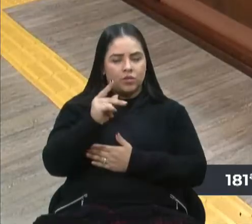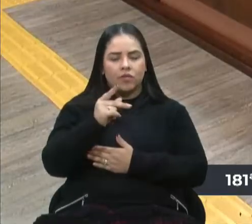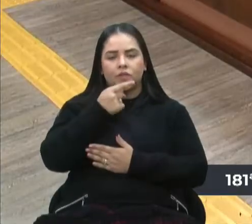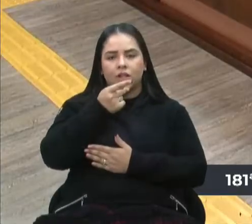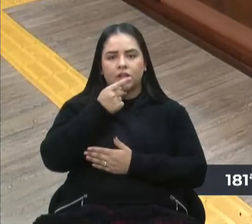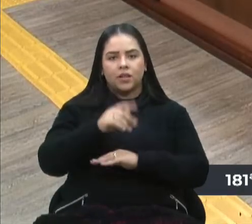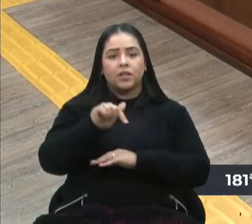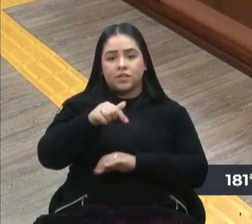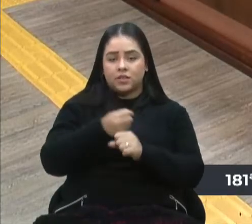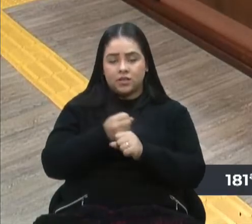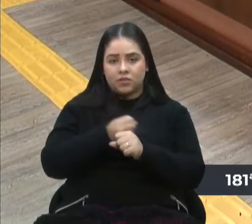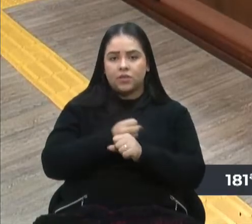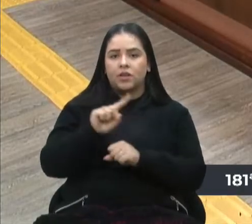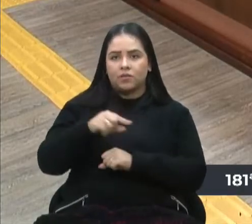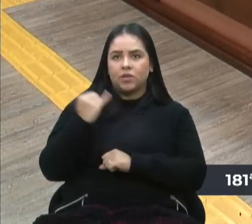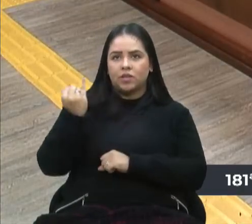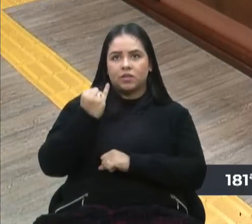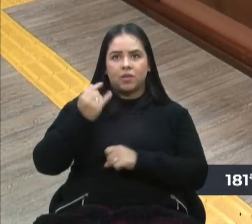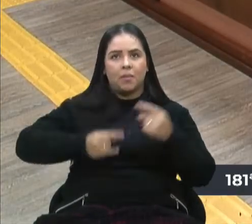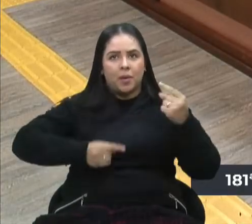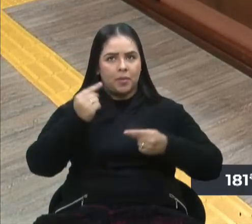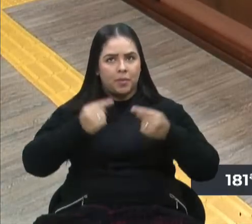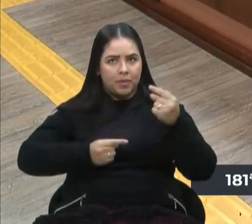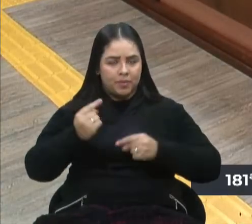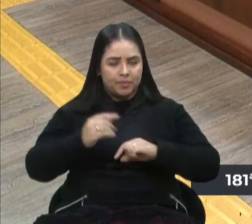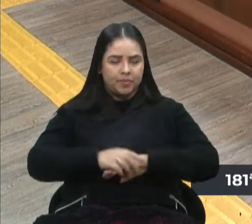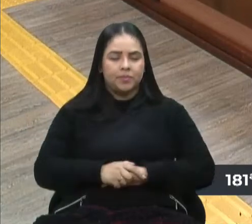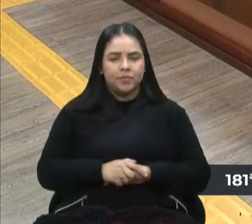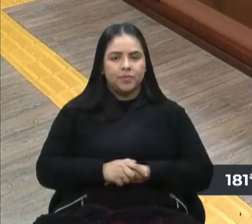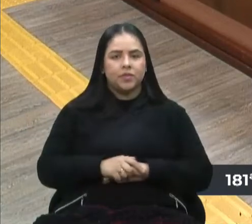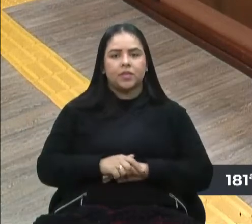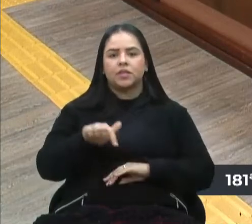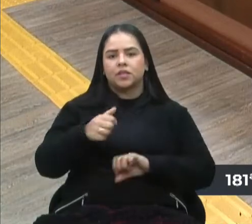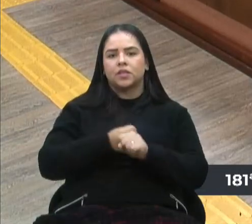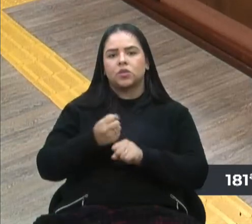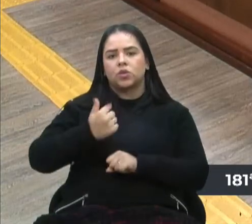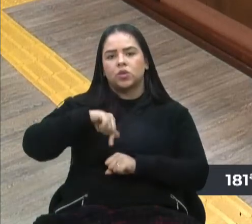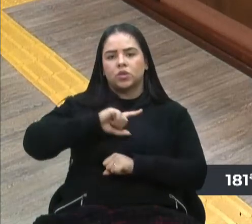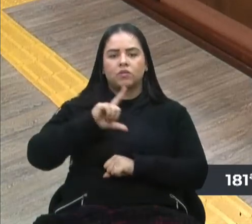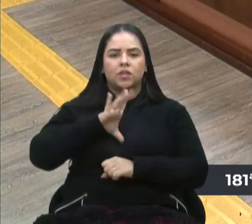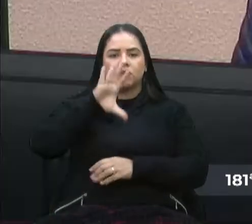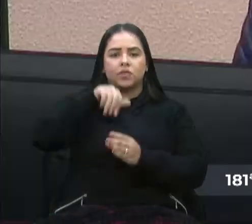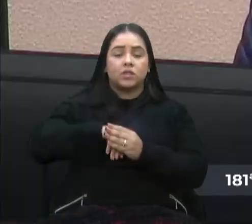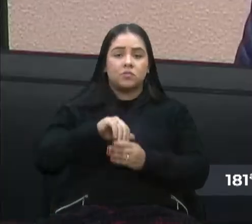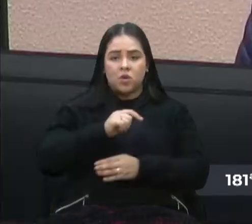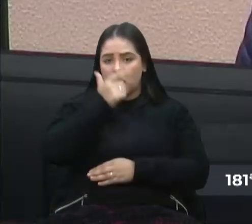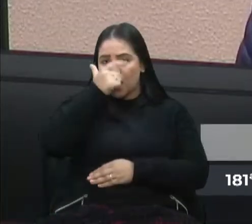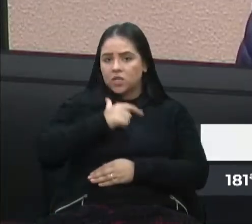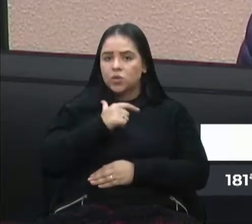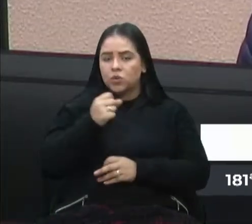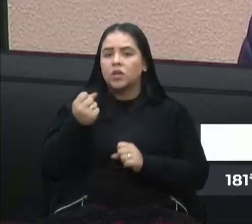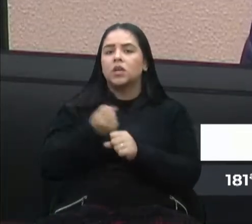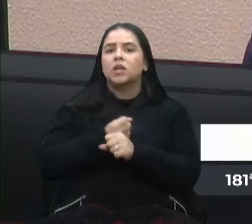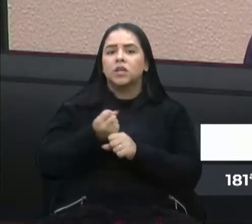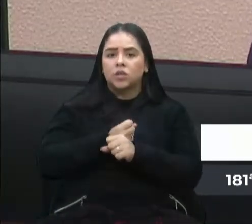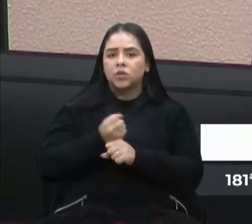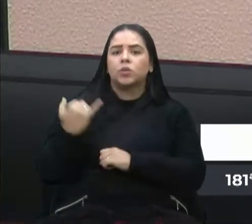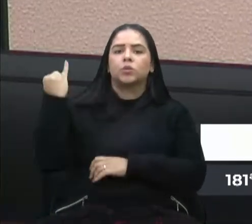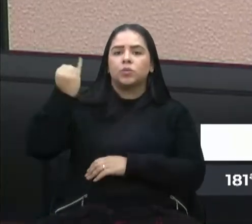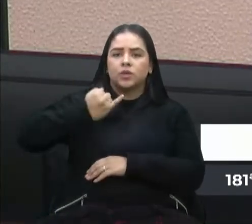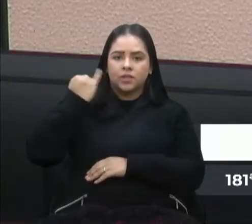esse ano é propício para esse debate nacional. Né? É um ano que nós teremos eleição nacionalmente, acho que é um ano propositivo